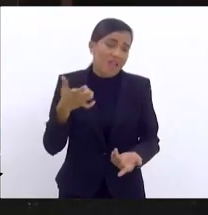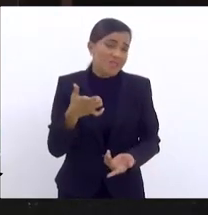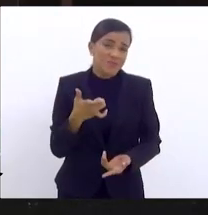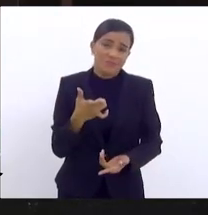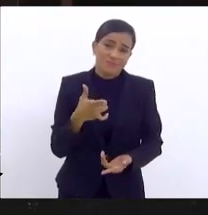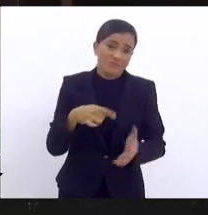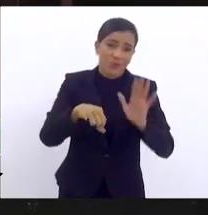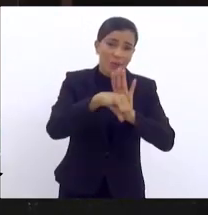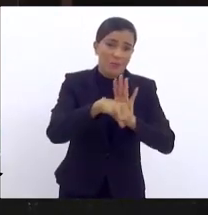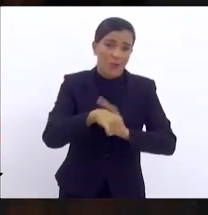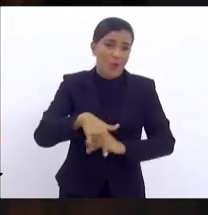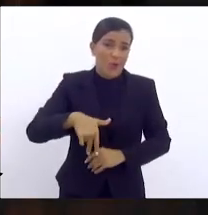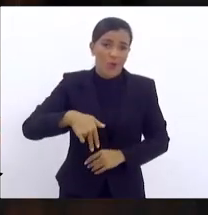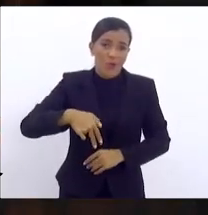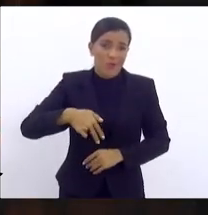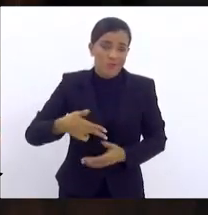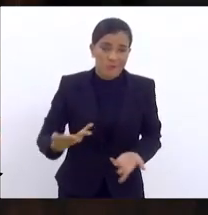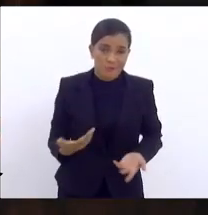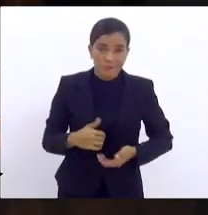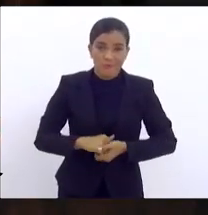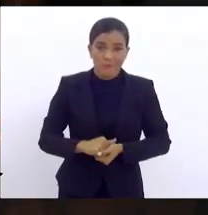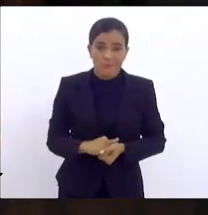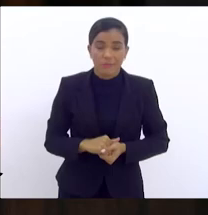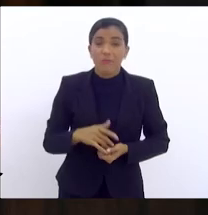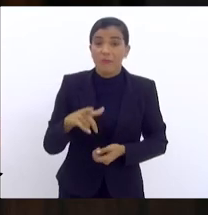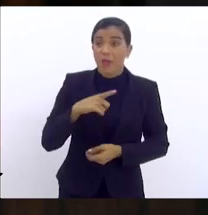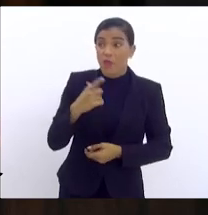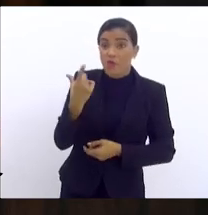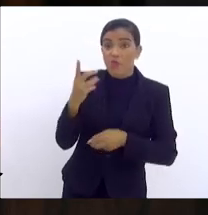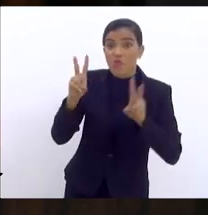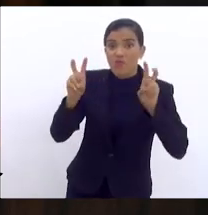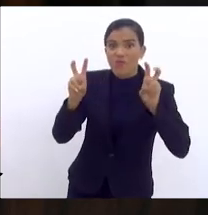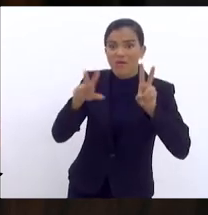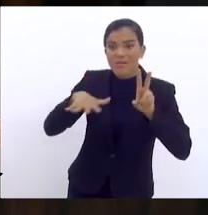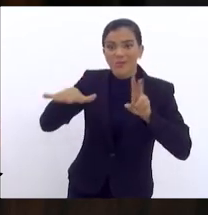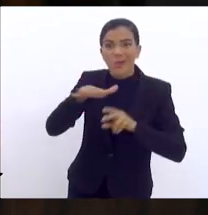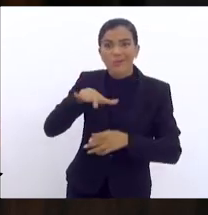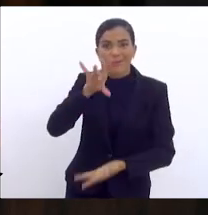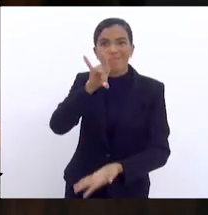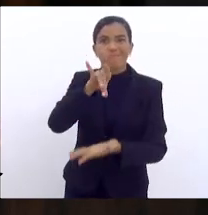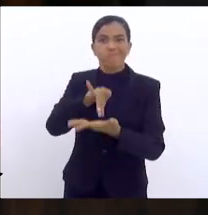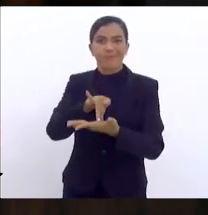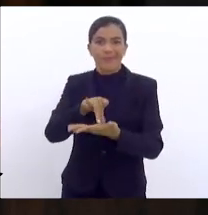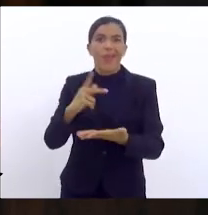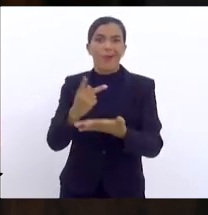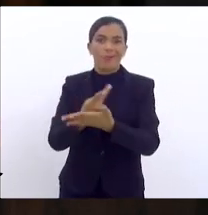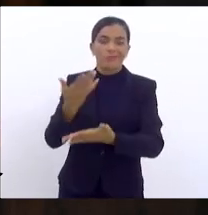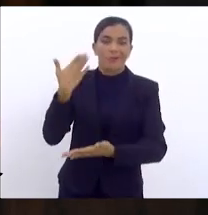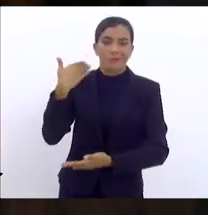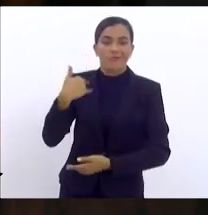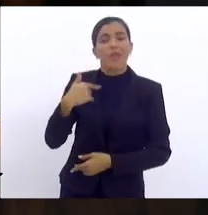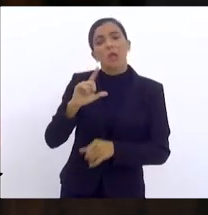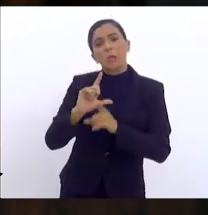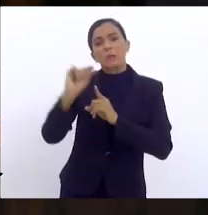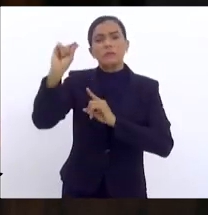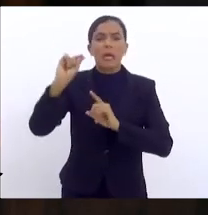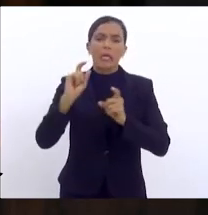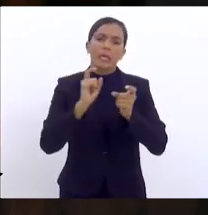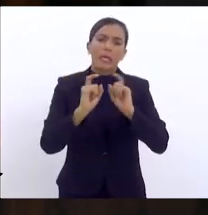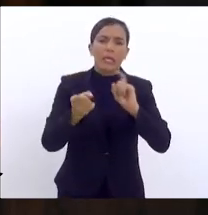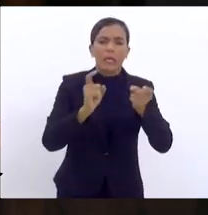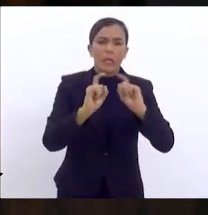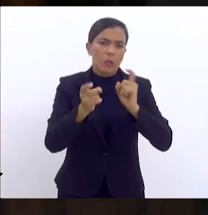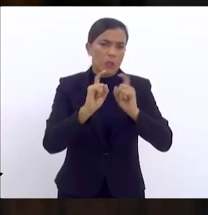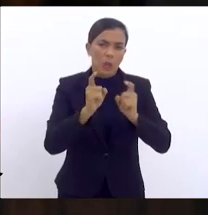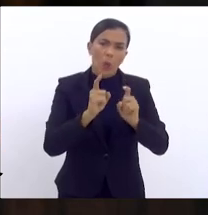agora sim claro então eu tenho até um caso muito concreto a respeito disso eu saí de uma reunião de um conselho